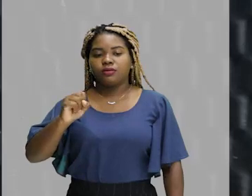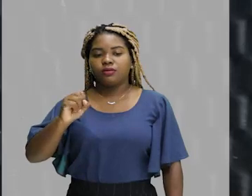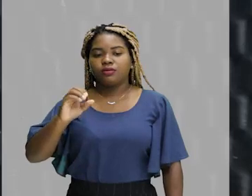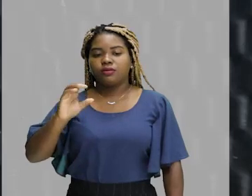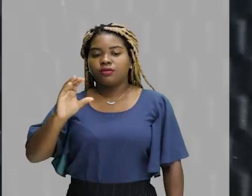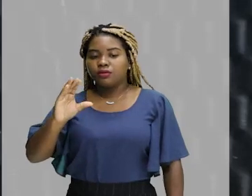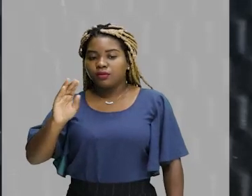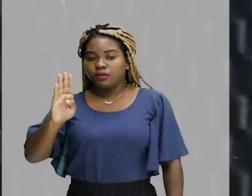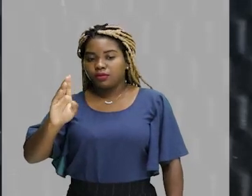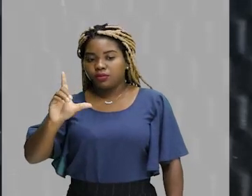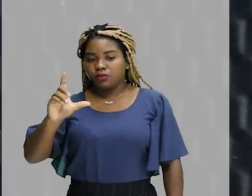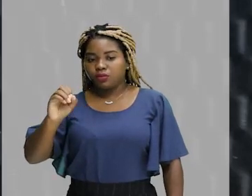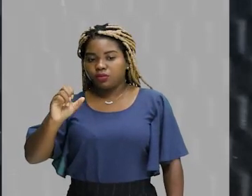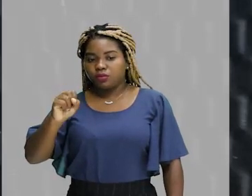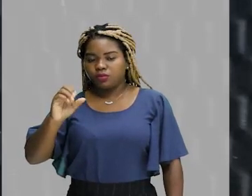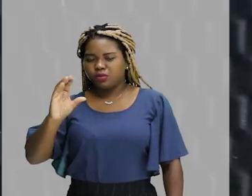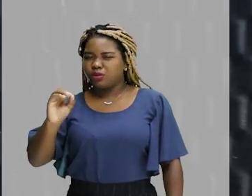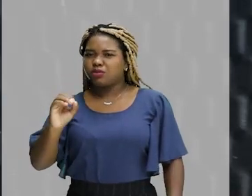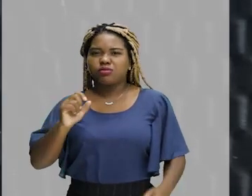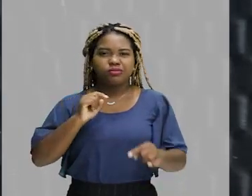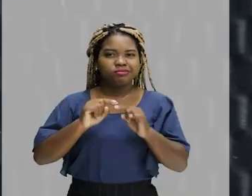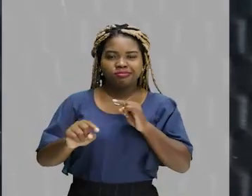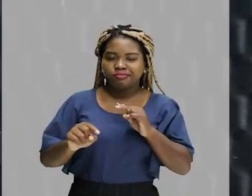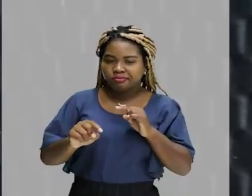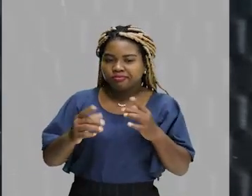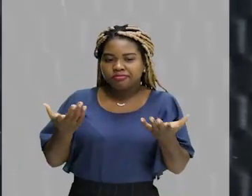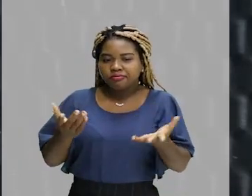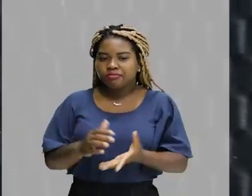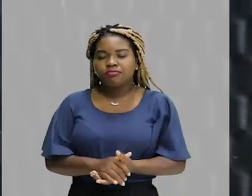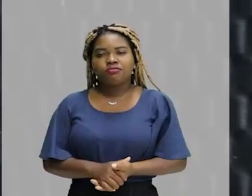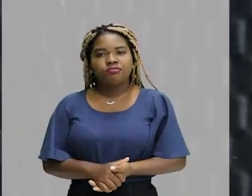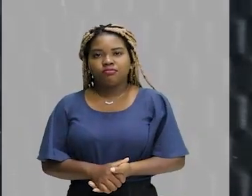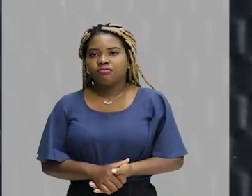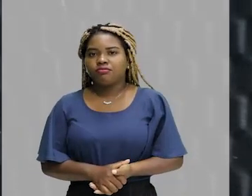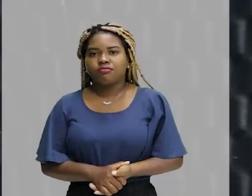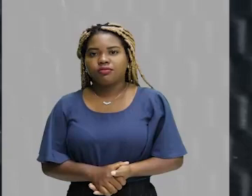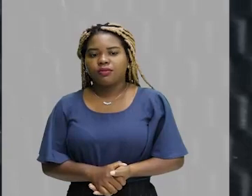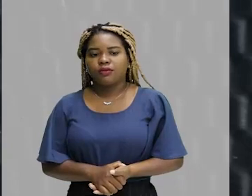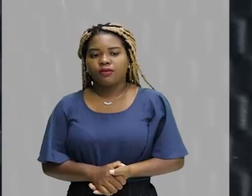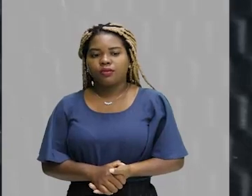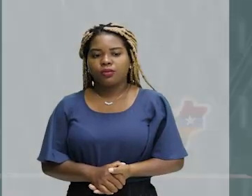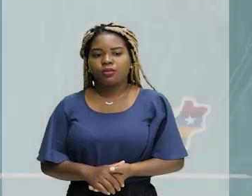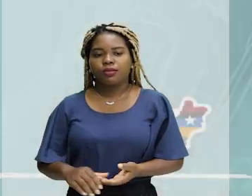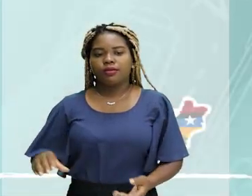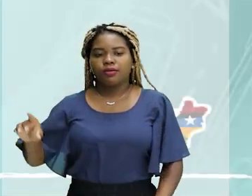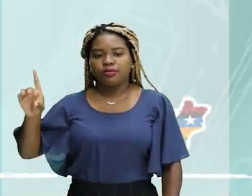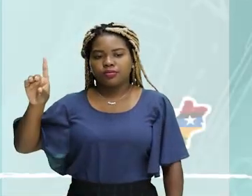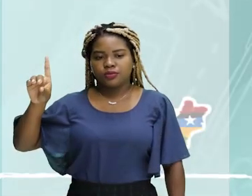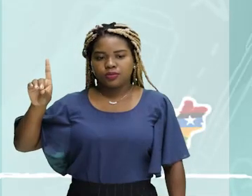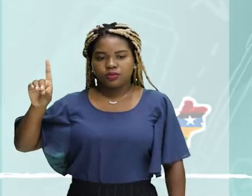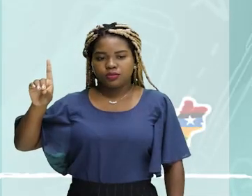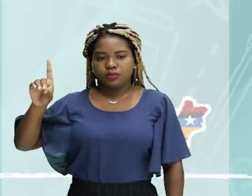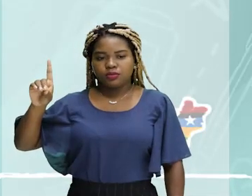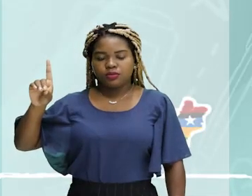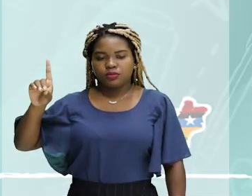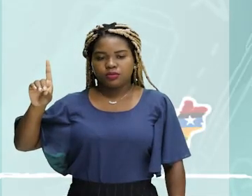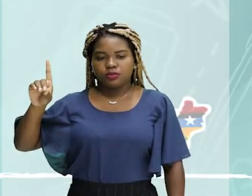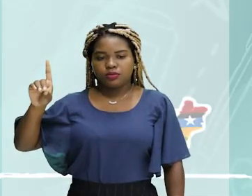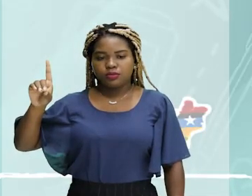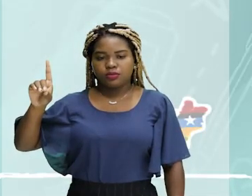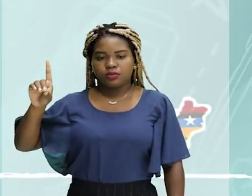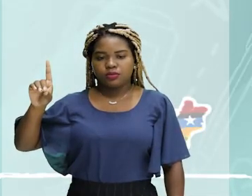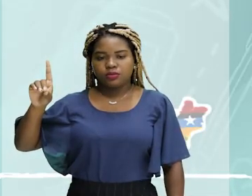espaço virtual, mas a terminologia não fica blocos virtuais, não está. Meio técnico, científico